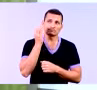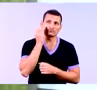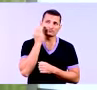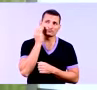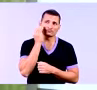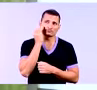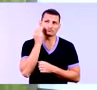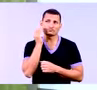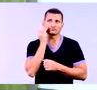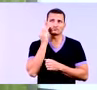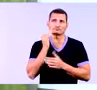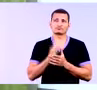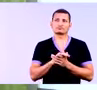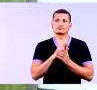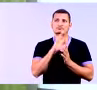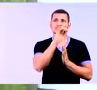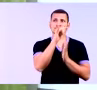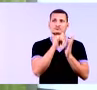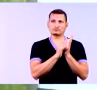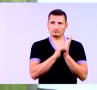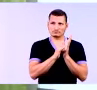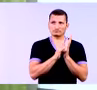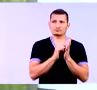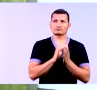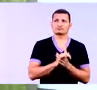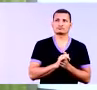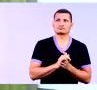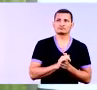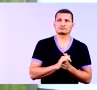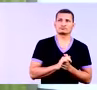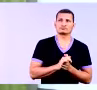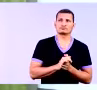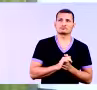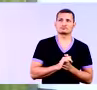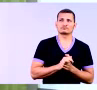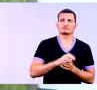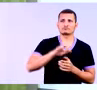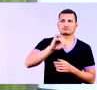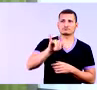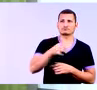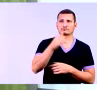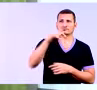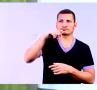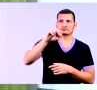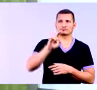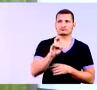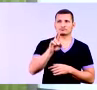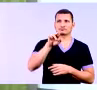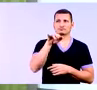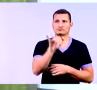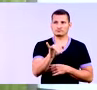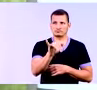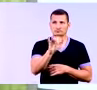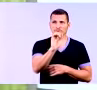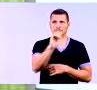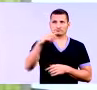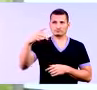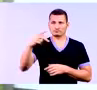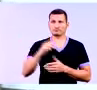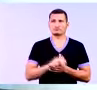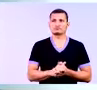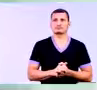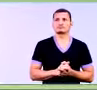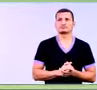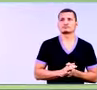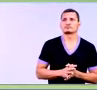abordagem sobre a instalação de um elemento jQuery em nossas aplicações. Vamos à lousa.